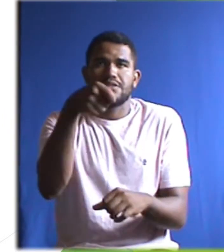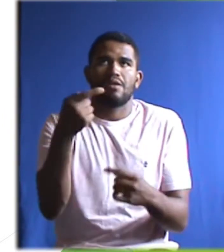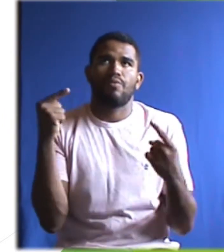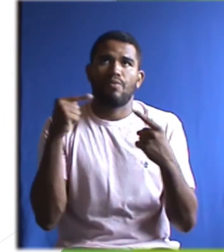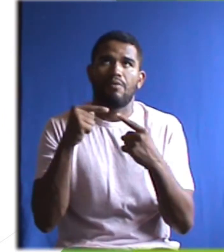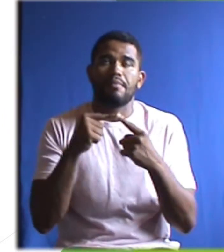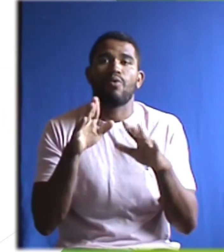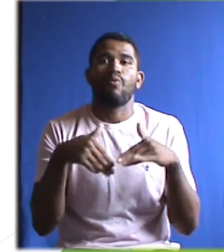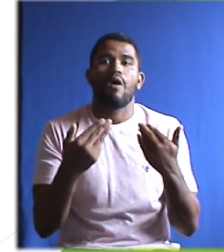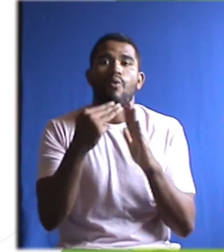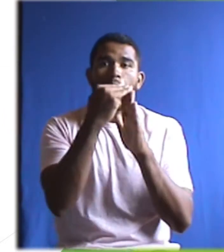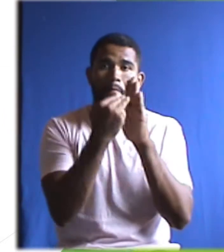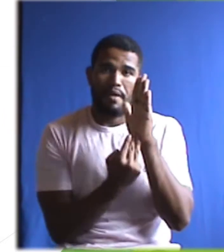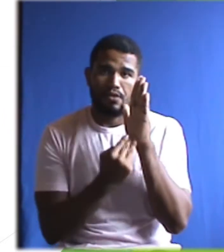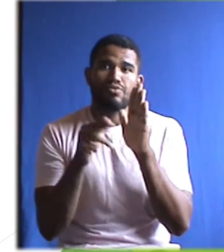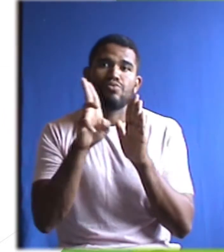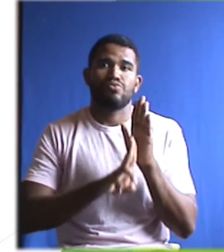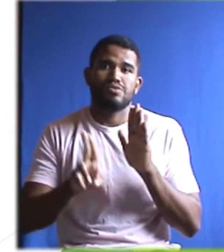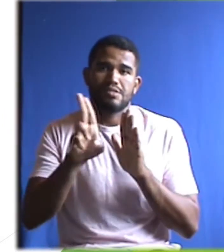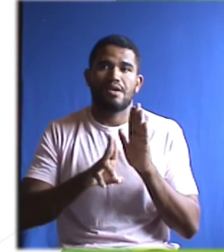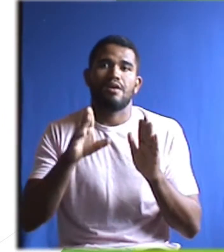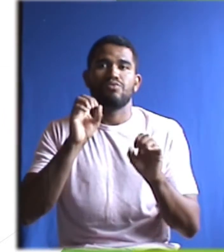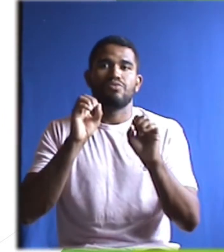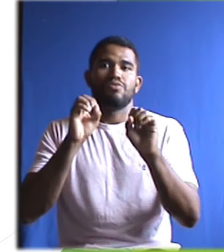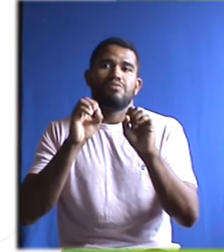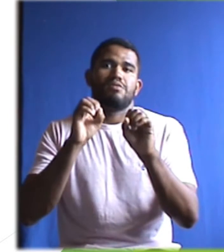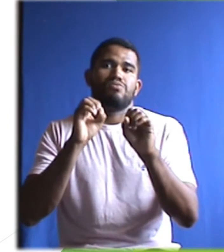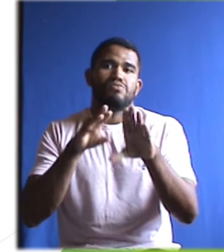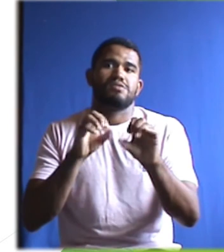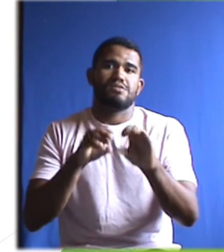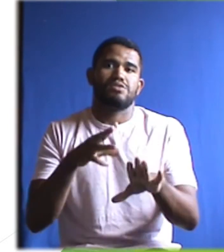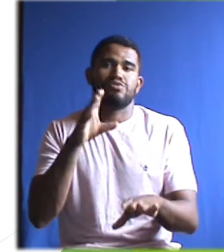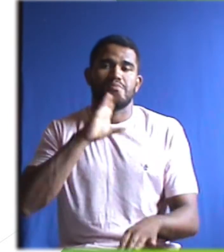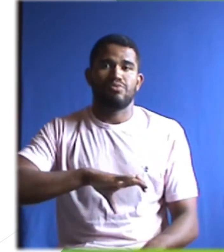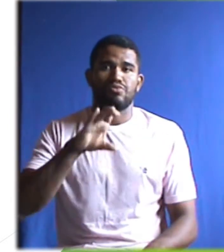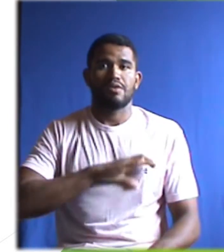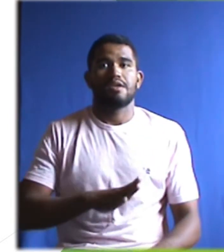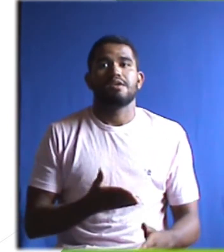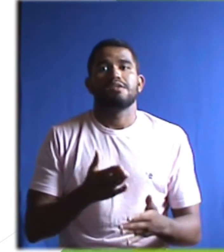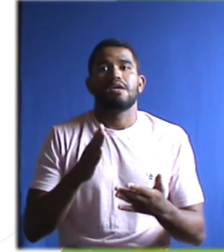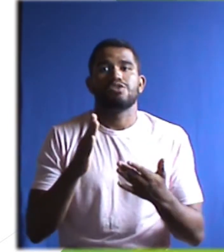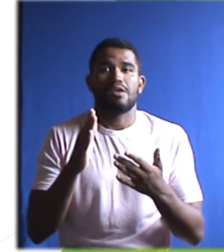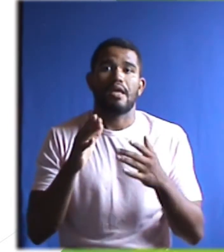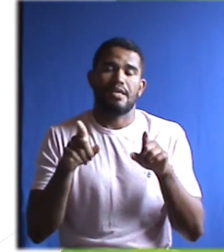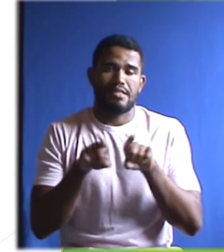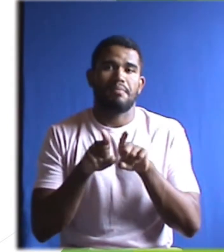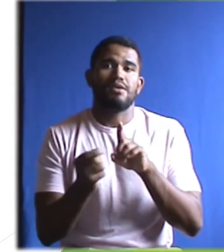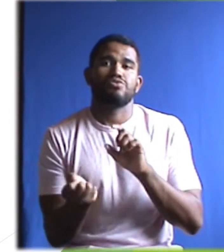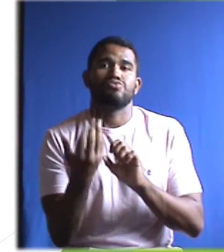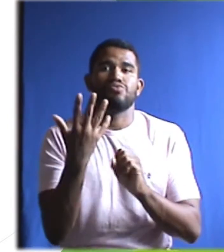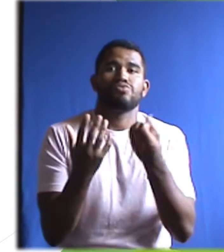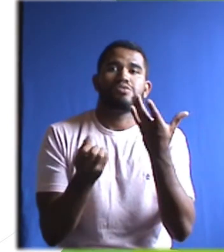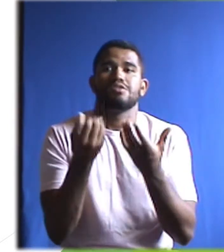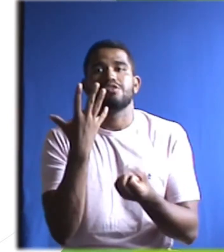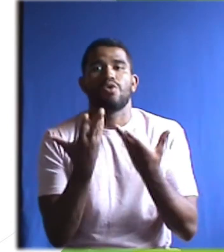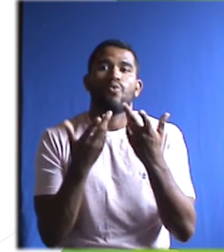termo utilizar, sobre qual método que deve ser empregado no ensino de língua portuguesa. Surgiram até